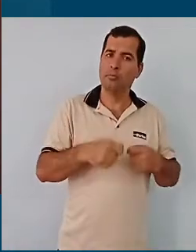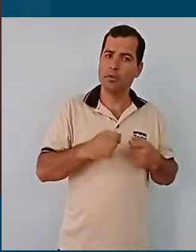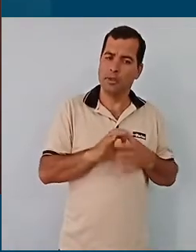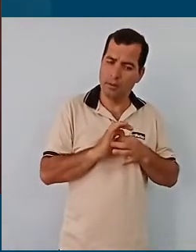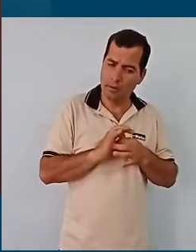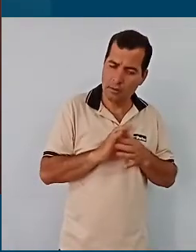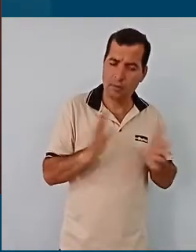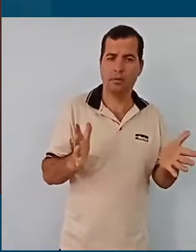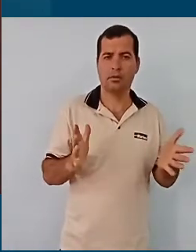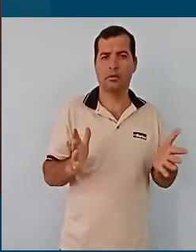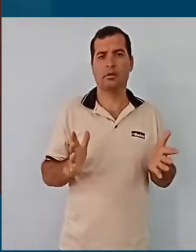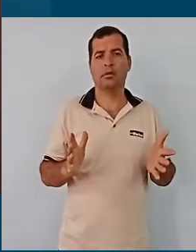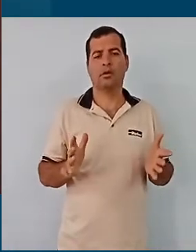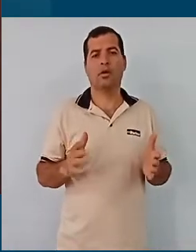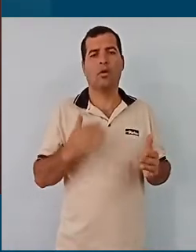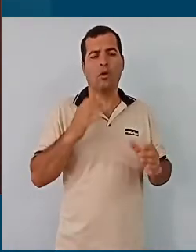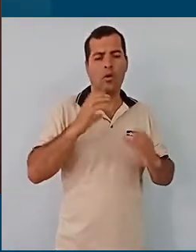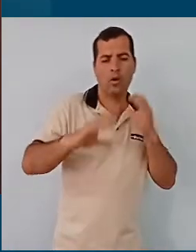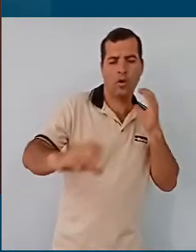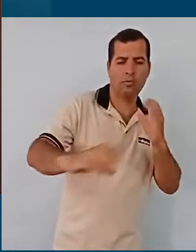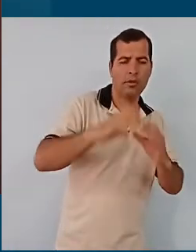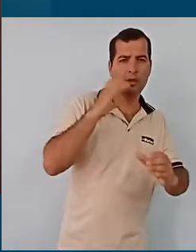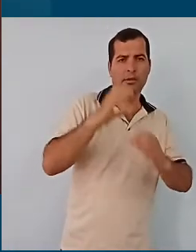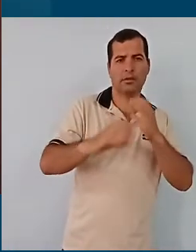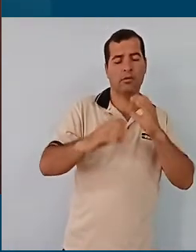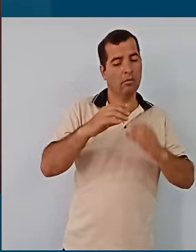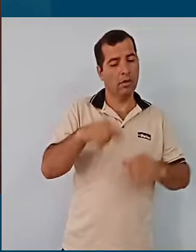uma comunicação intensa com a